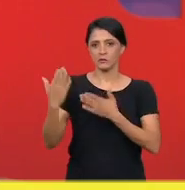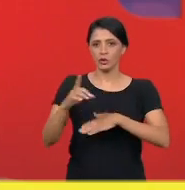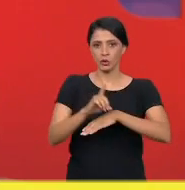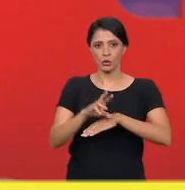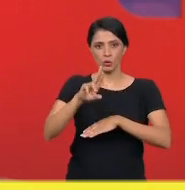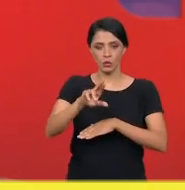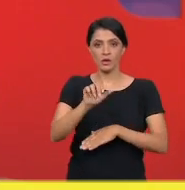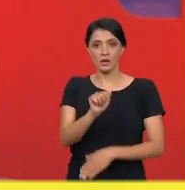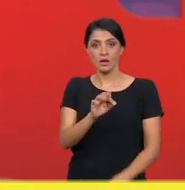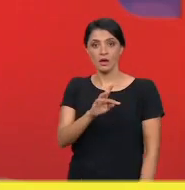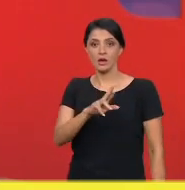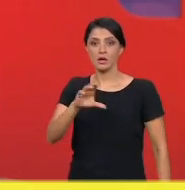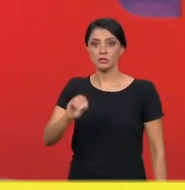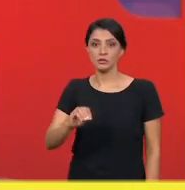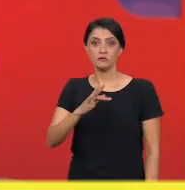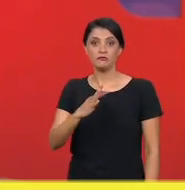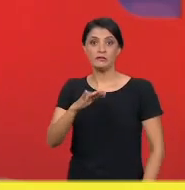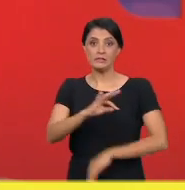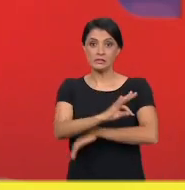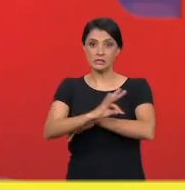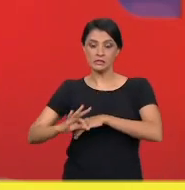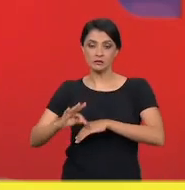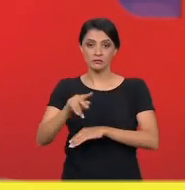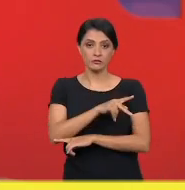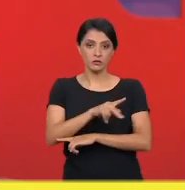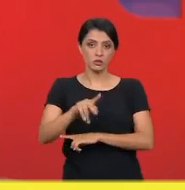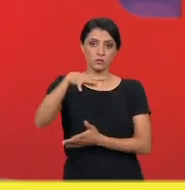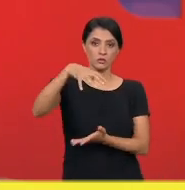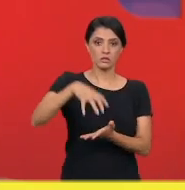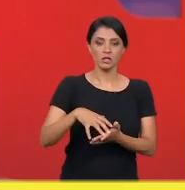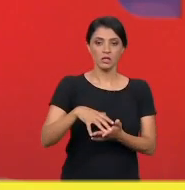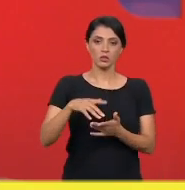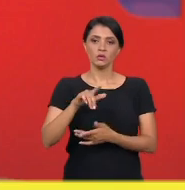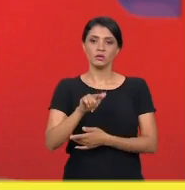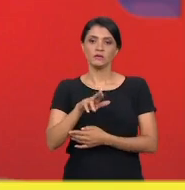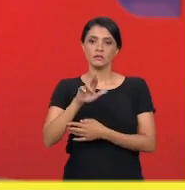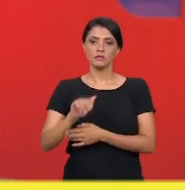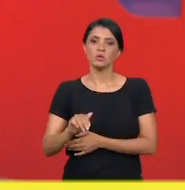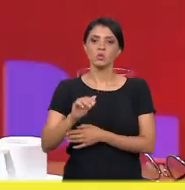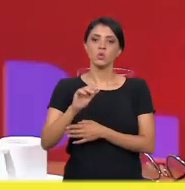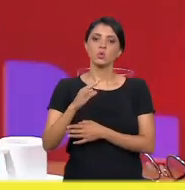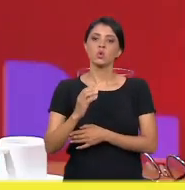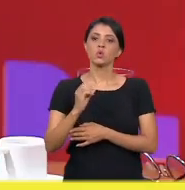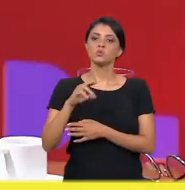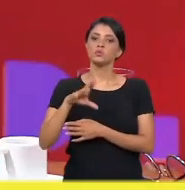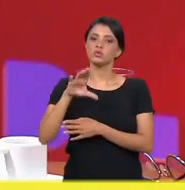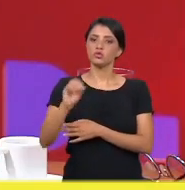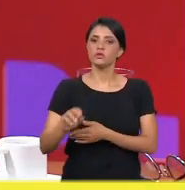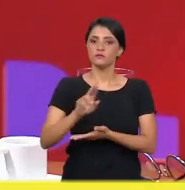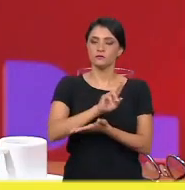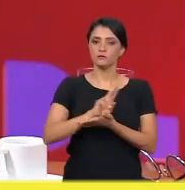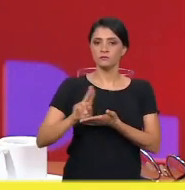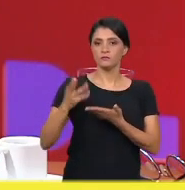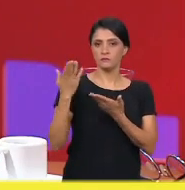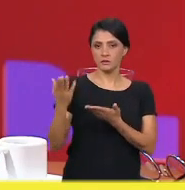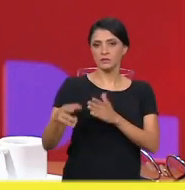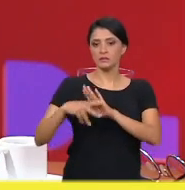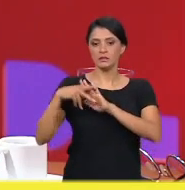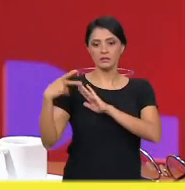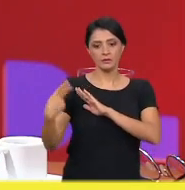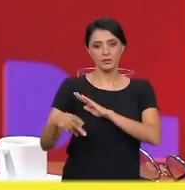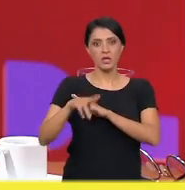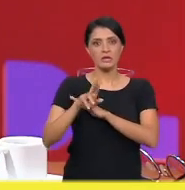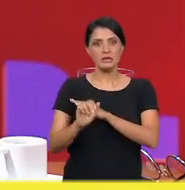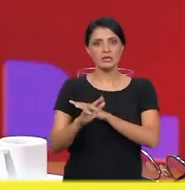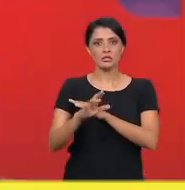em astrofísica e professora do Centro de Gravitação e Cosmologia da Universidade de Yangzhou, espero ter